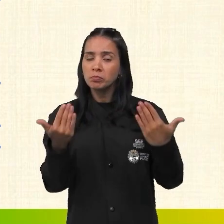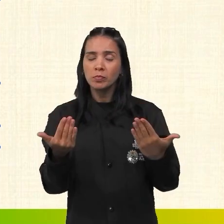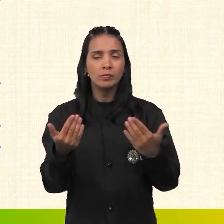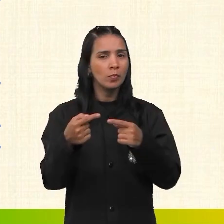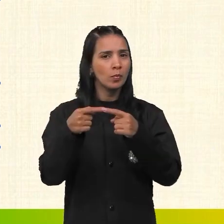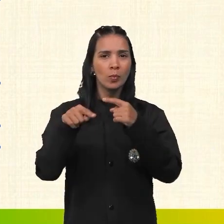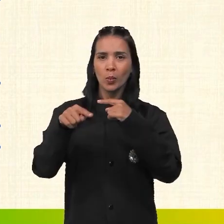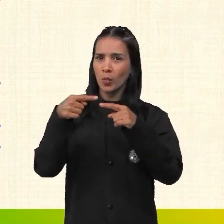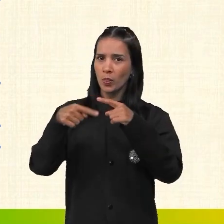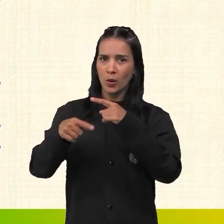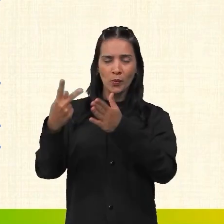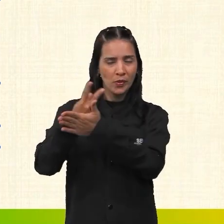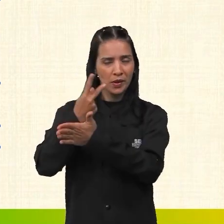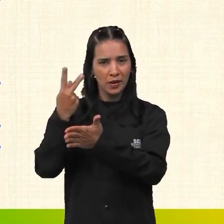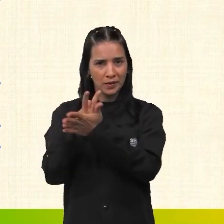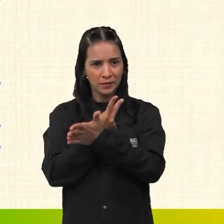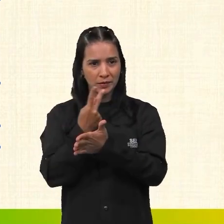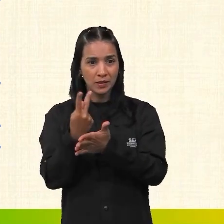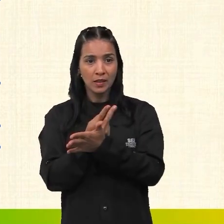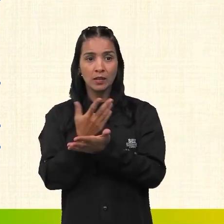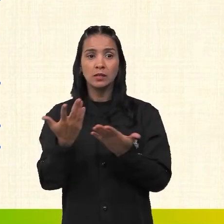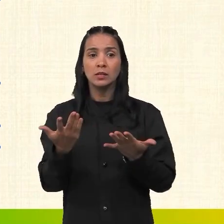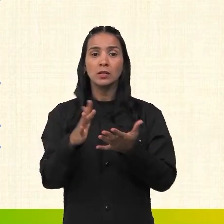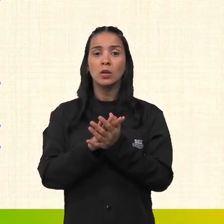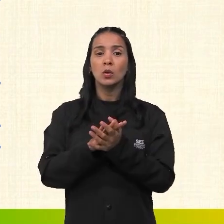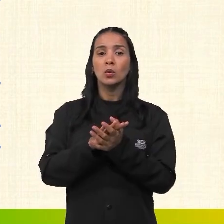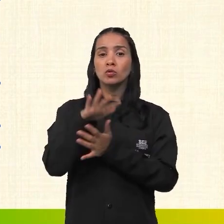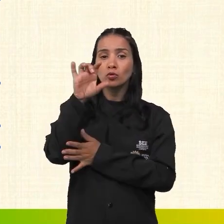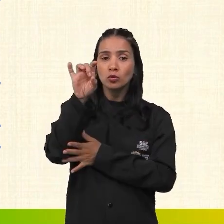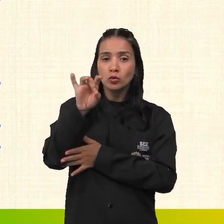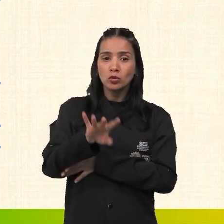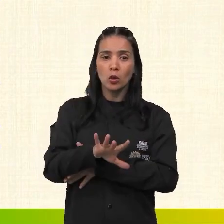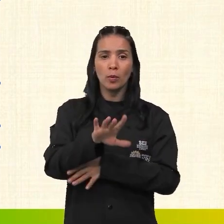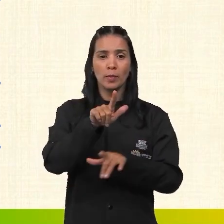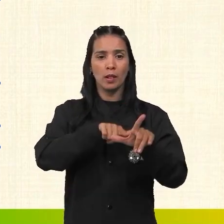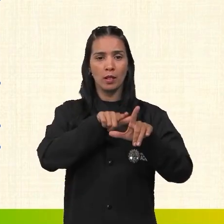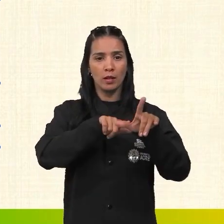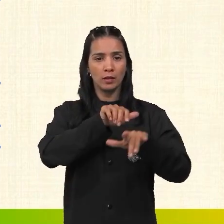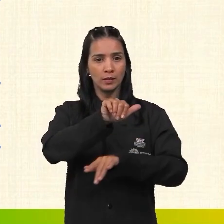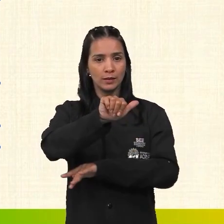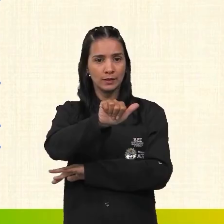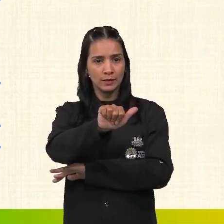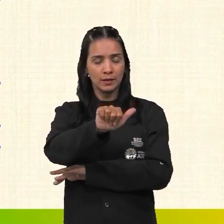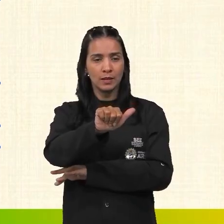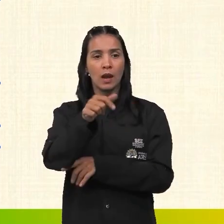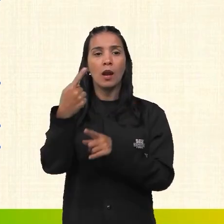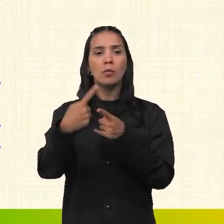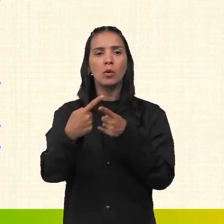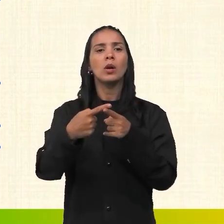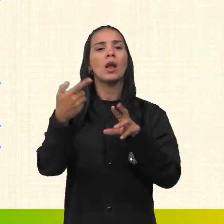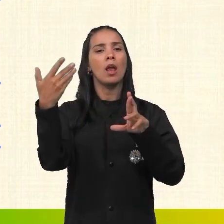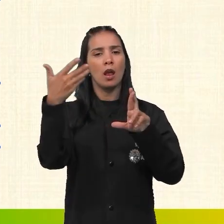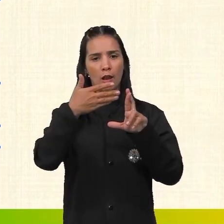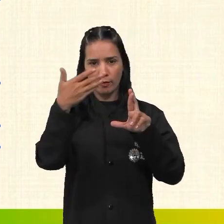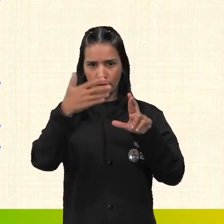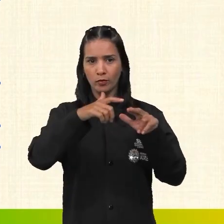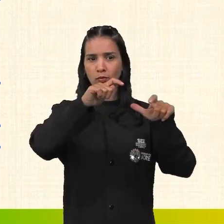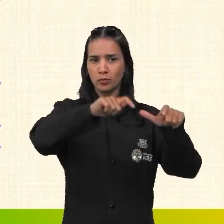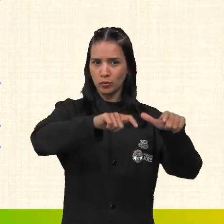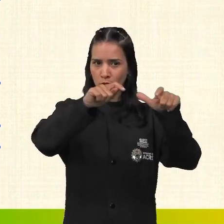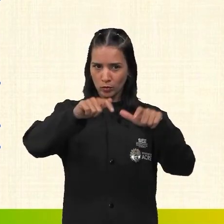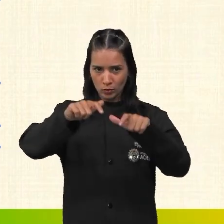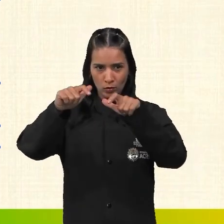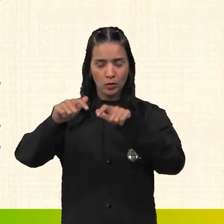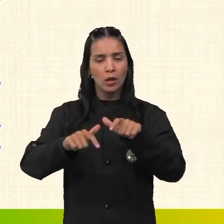Também não. Então, nós temos apenas a letra A sobrando. Refere-se a um lugar onde possivelmente a sua